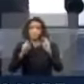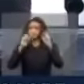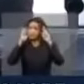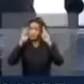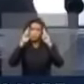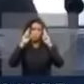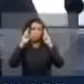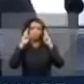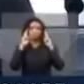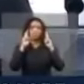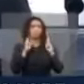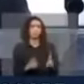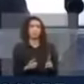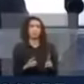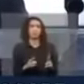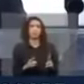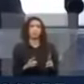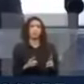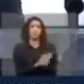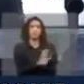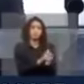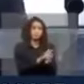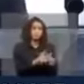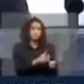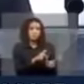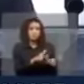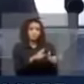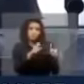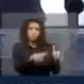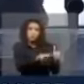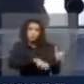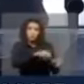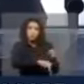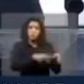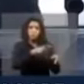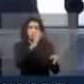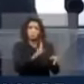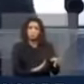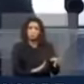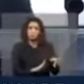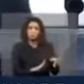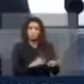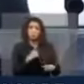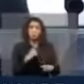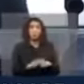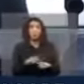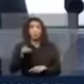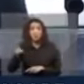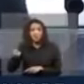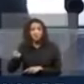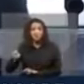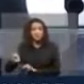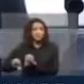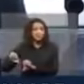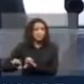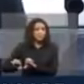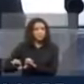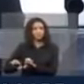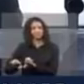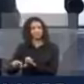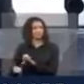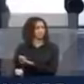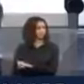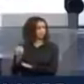à considerável parcela da sociedade brasileira, pois os dados maquiados dos defensores